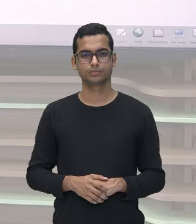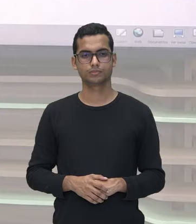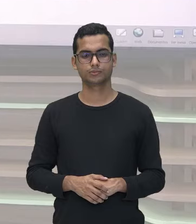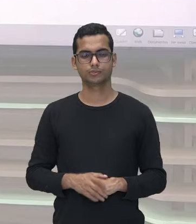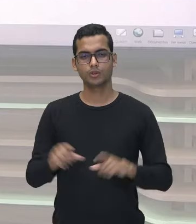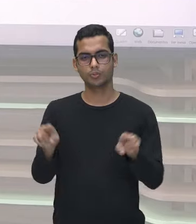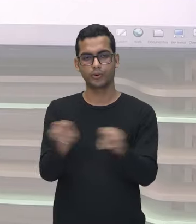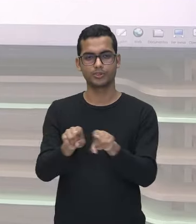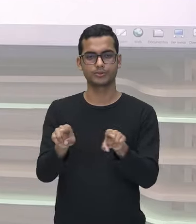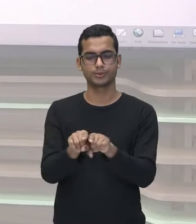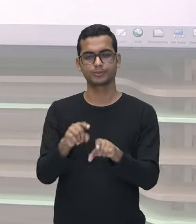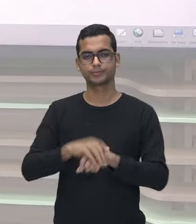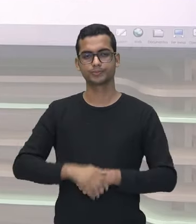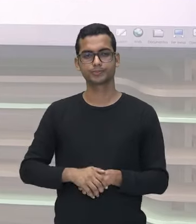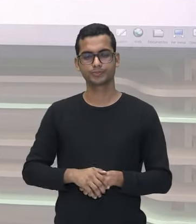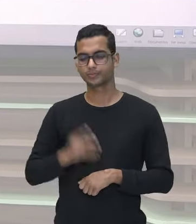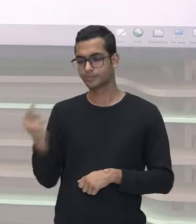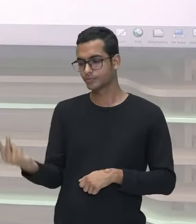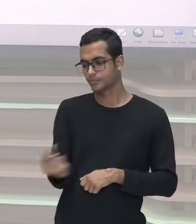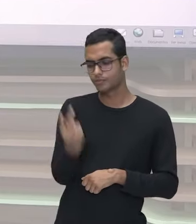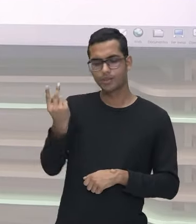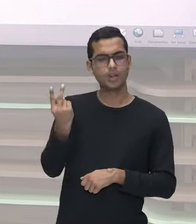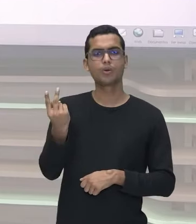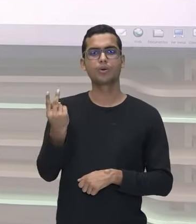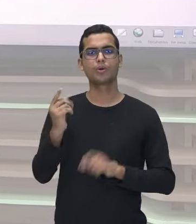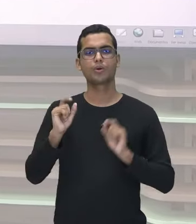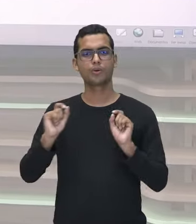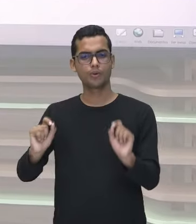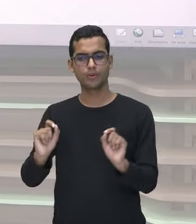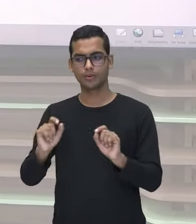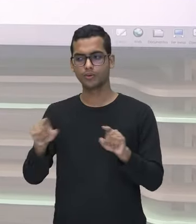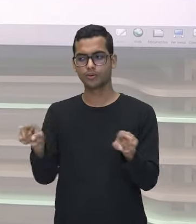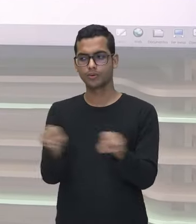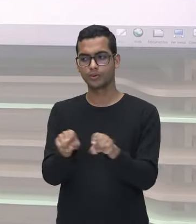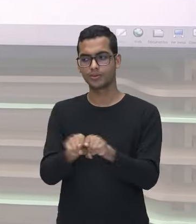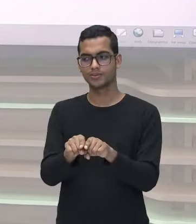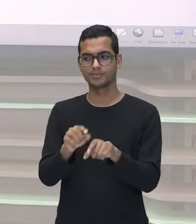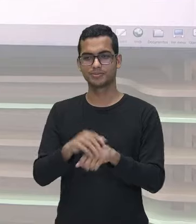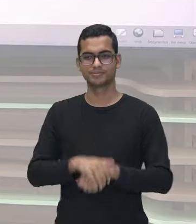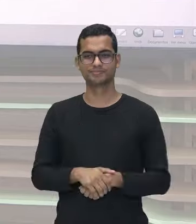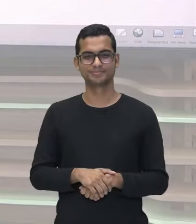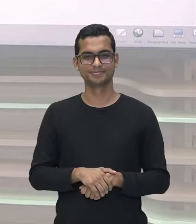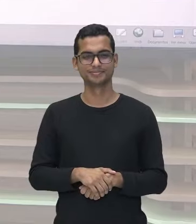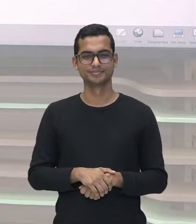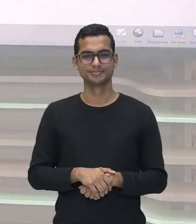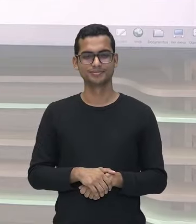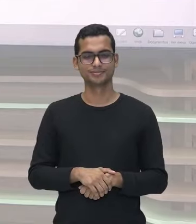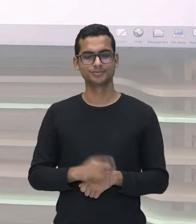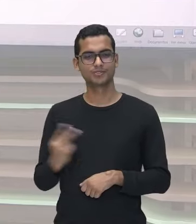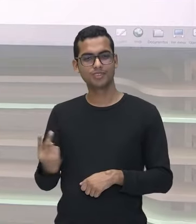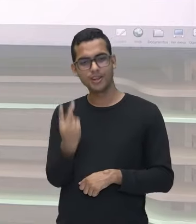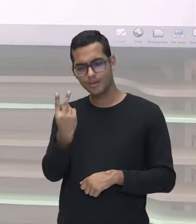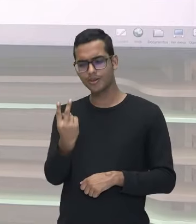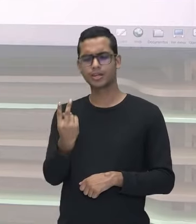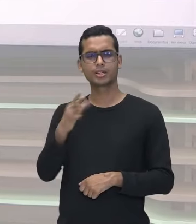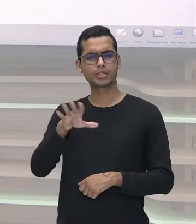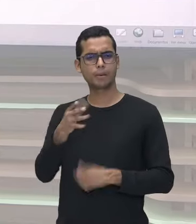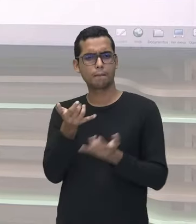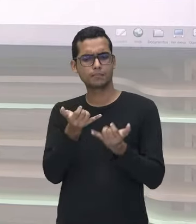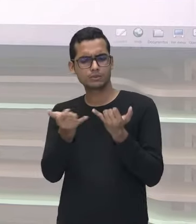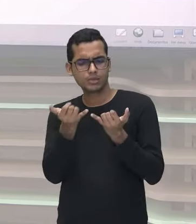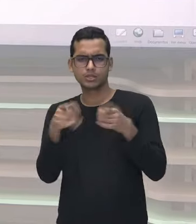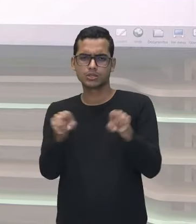próximo, né, do valor que temos, né? Porém, esse valor mais próximo também tem que ser um número, no seu caso aqui